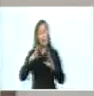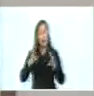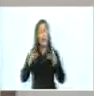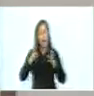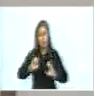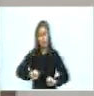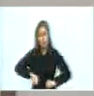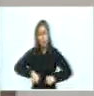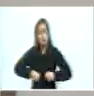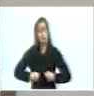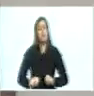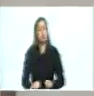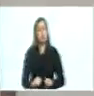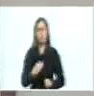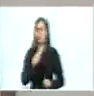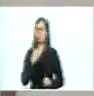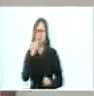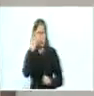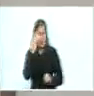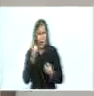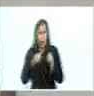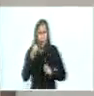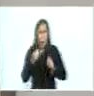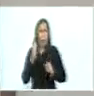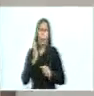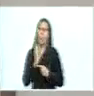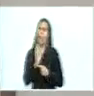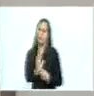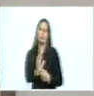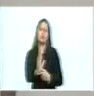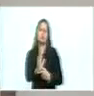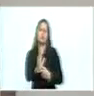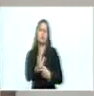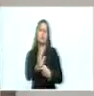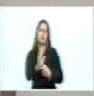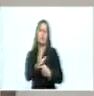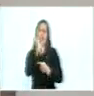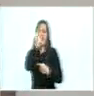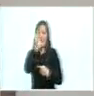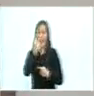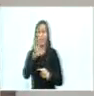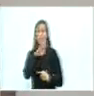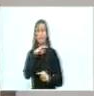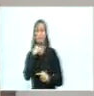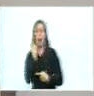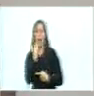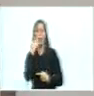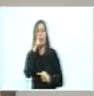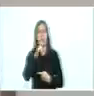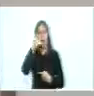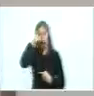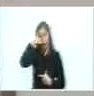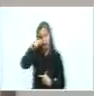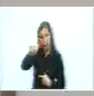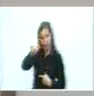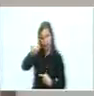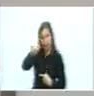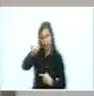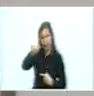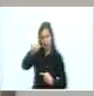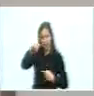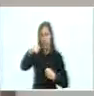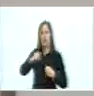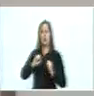sei como posso ajudar muito, mas nesse tema, cada óbito que a gente consegue evitar, que o poder público, que